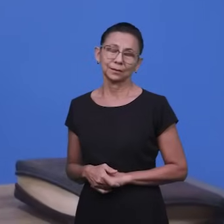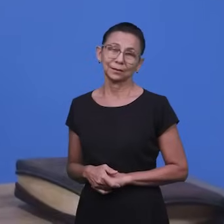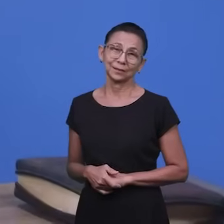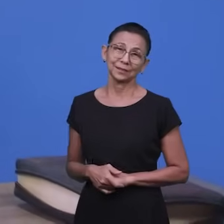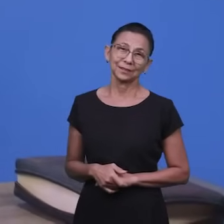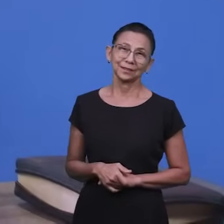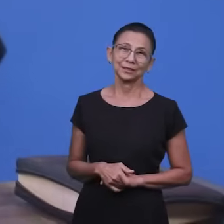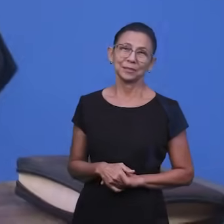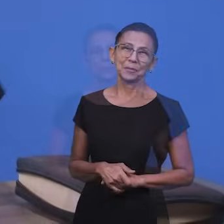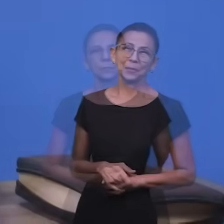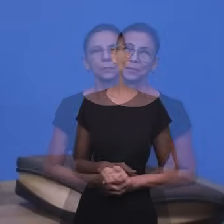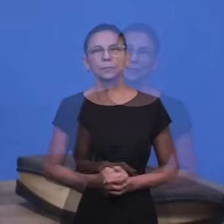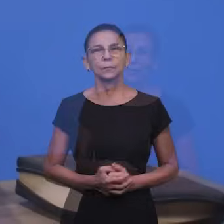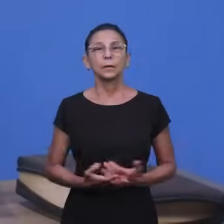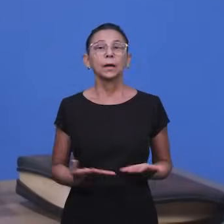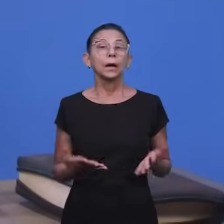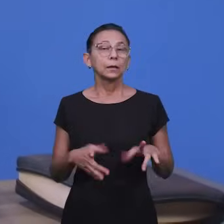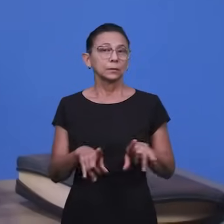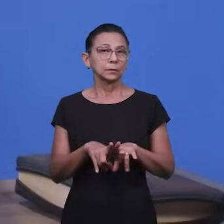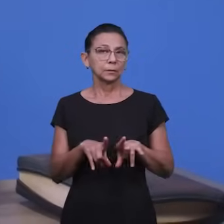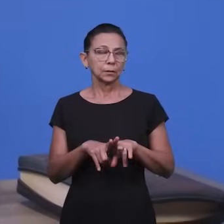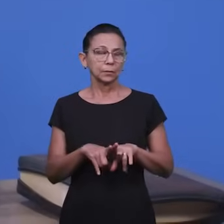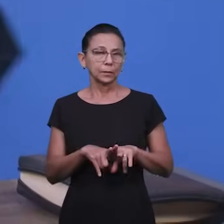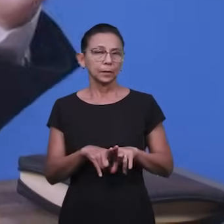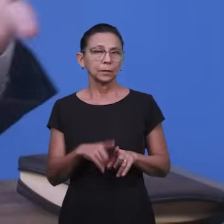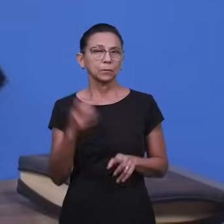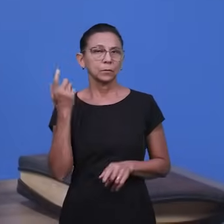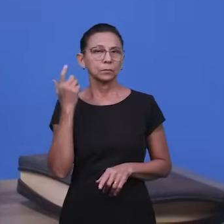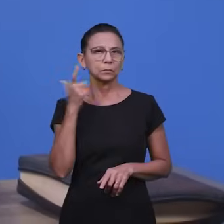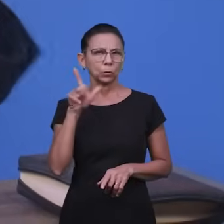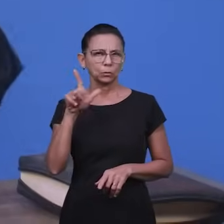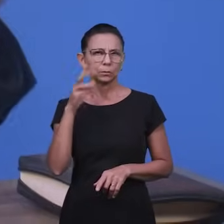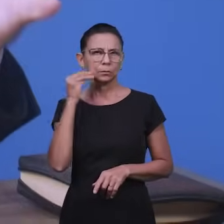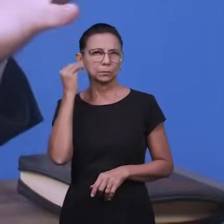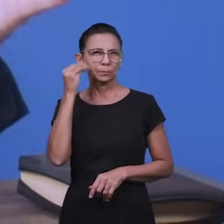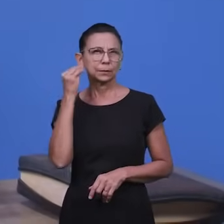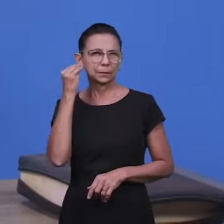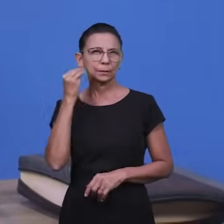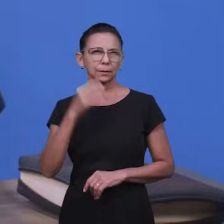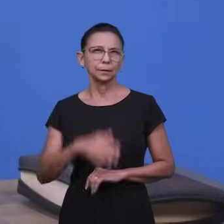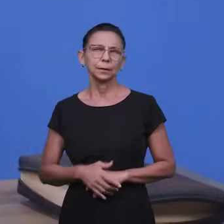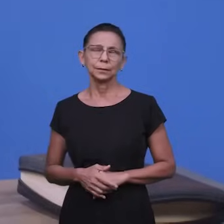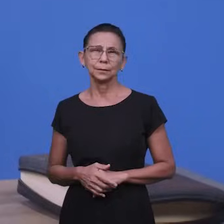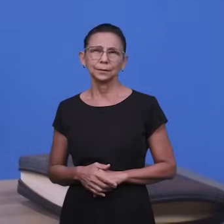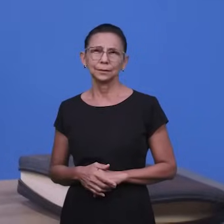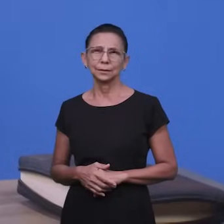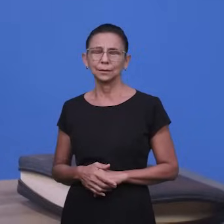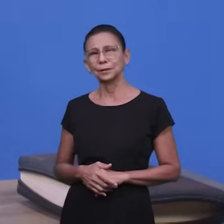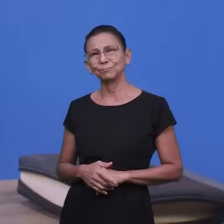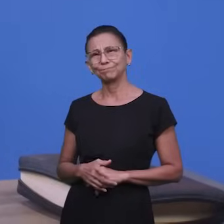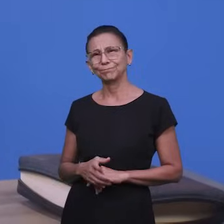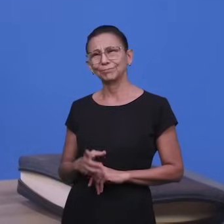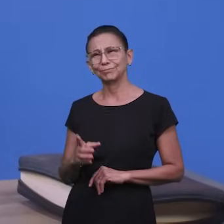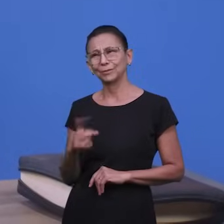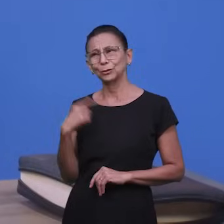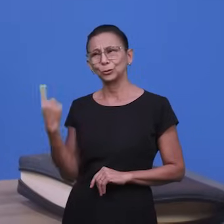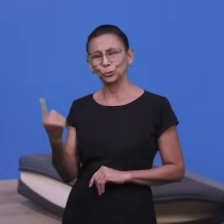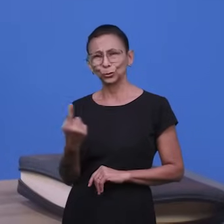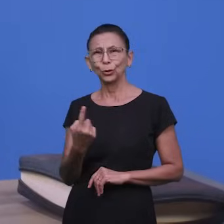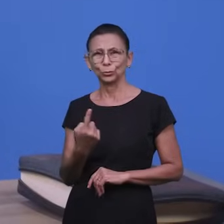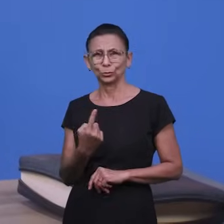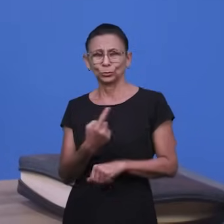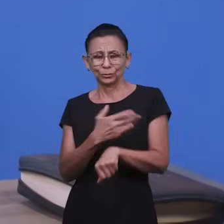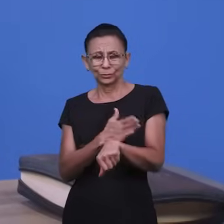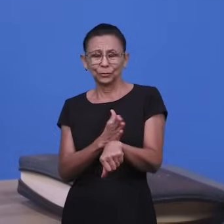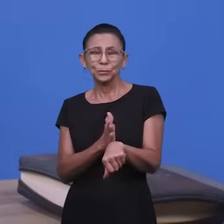uma experiência a gente vive, todos nós aqui, vivemos experiência toda hora, é todo telefonema, né? Nós temos uma experiência, né? Mas